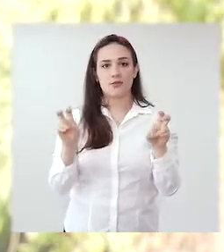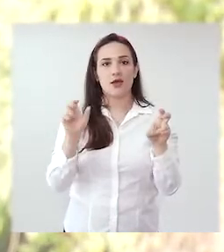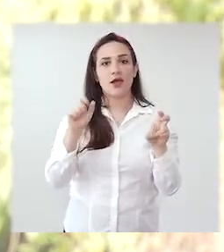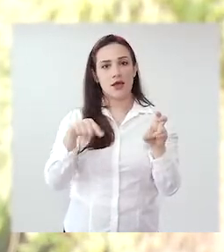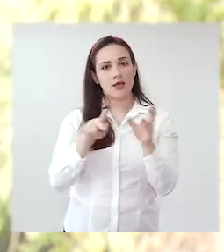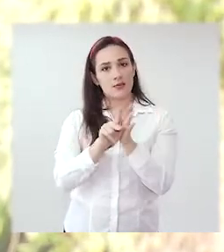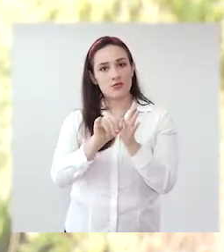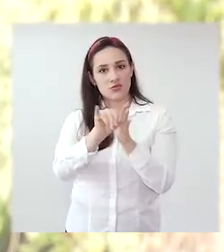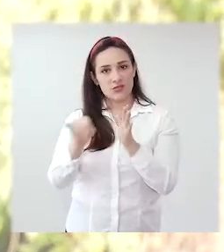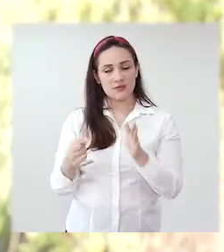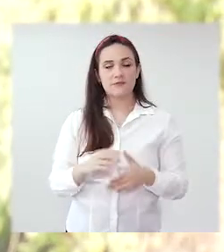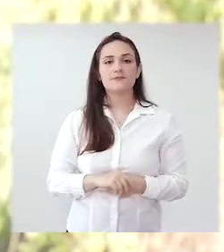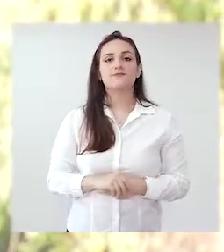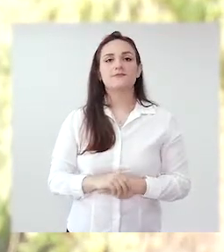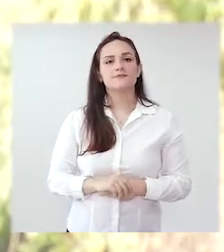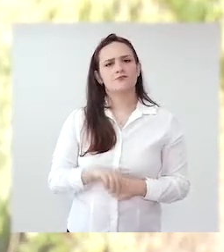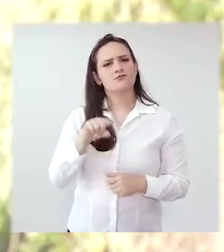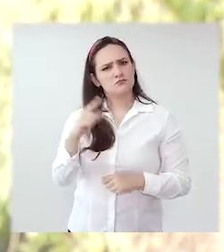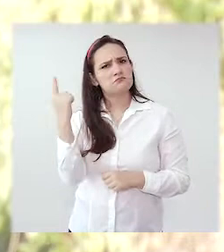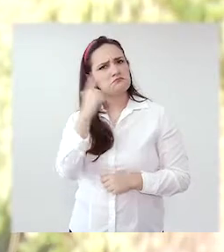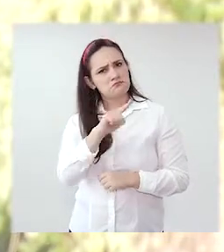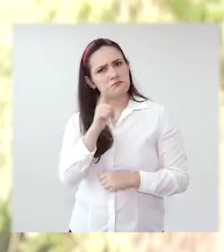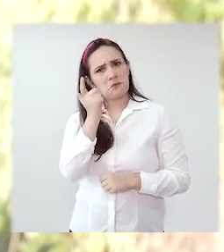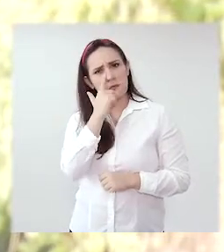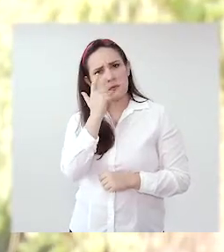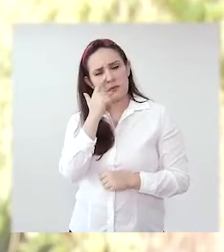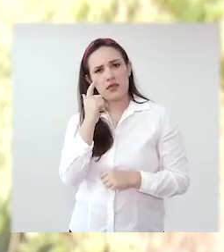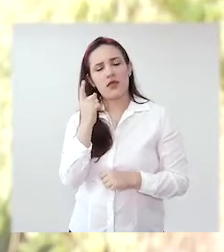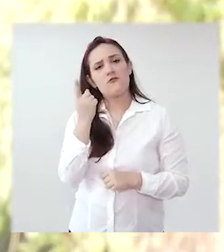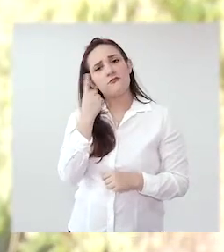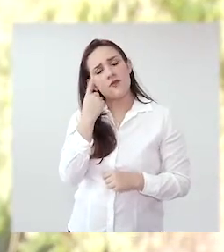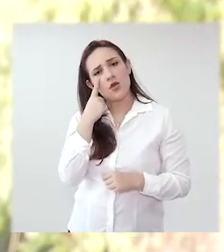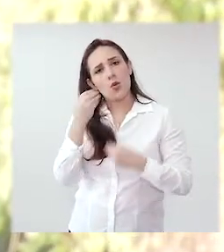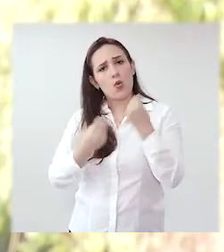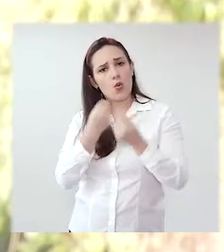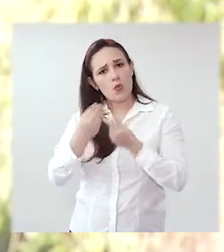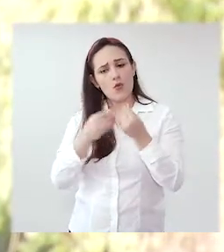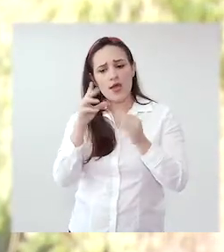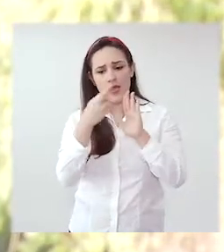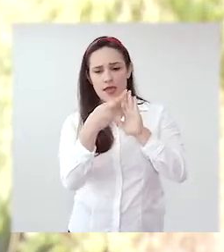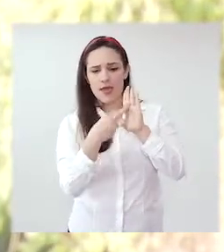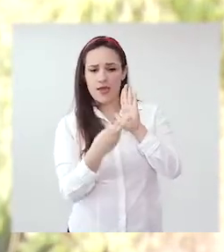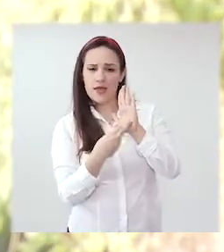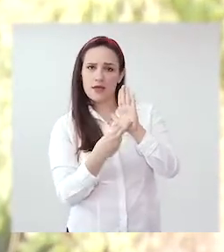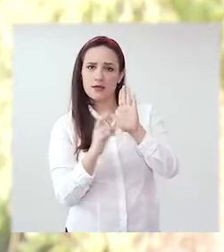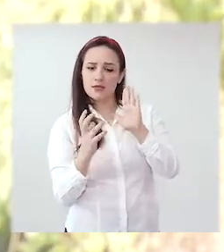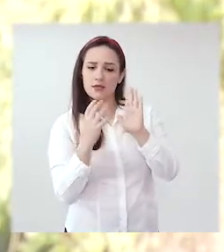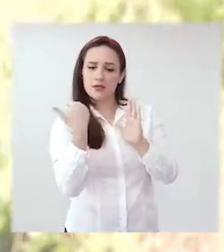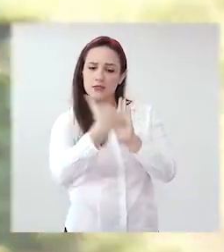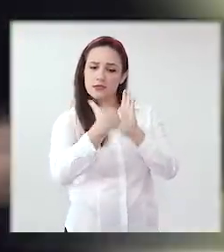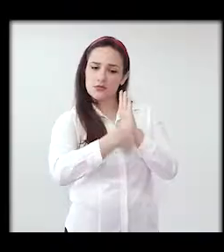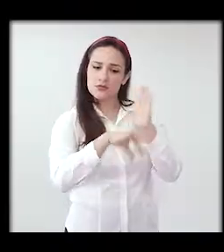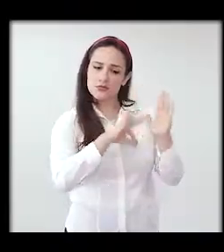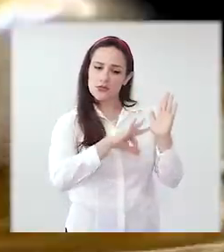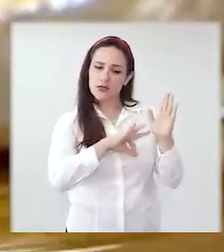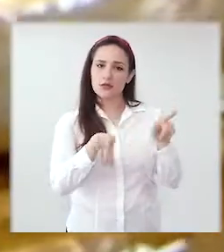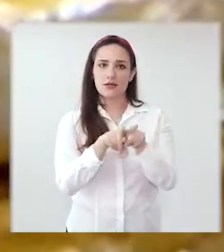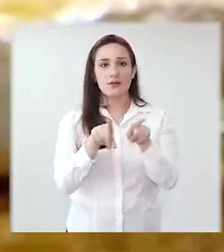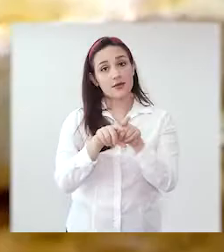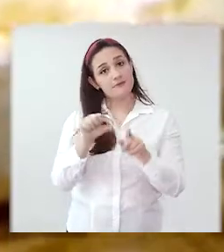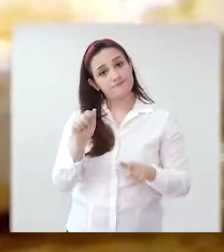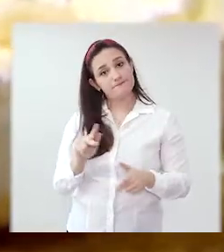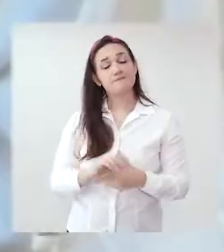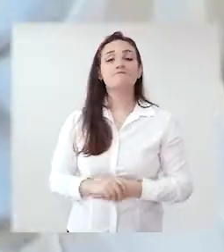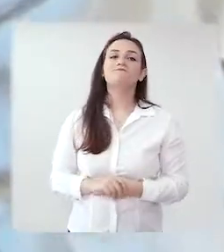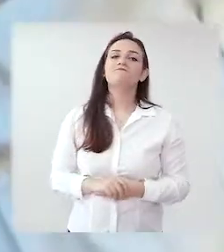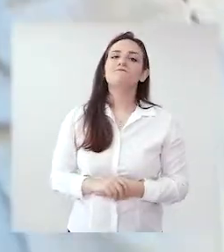nossa programação. Veja a seguir como ficam as novas regras para contribuição e aposentadoria.